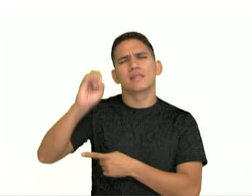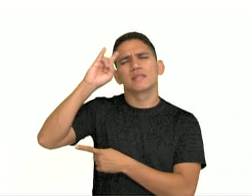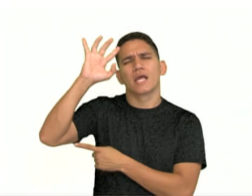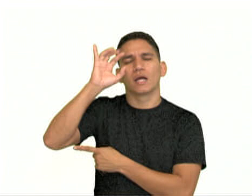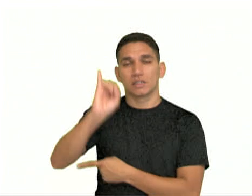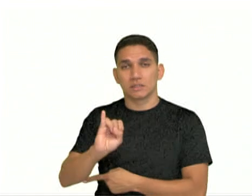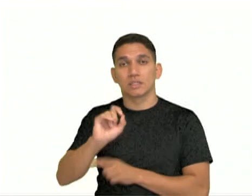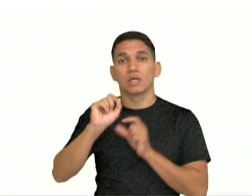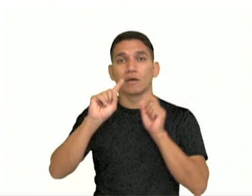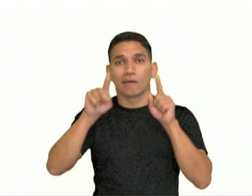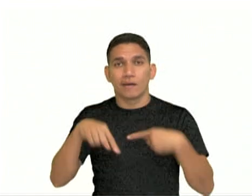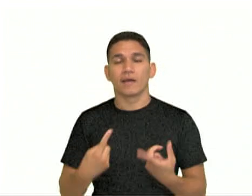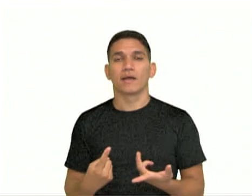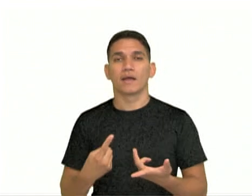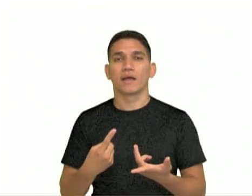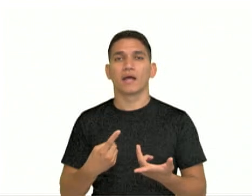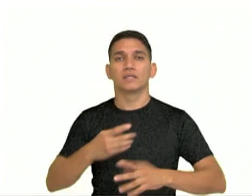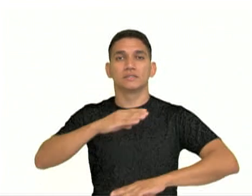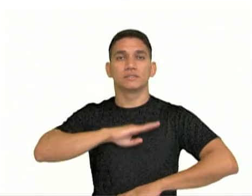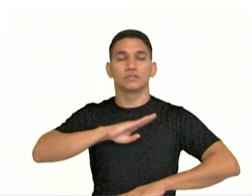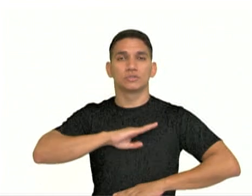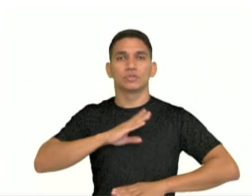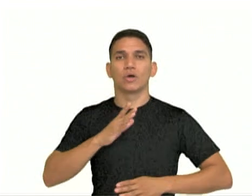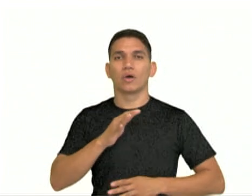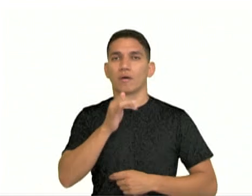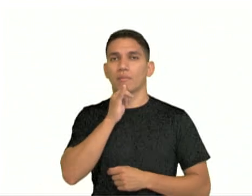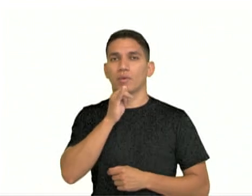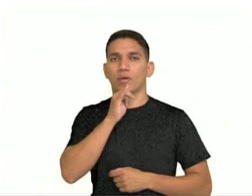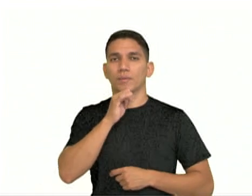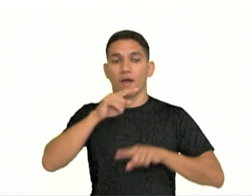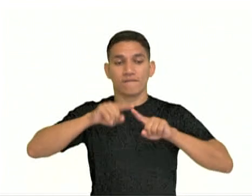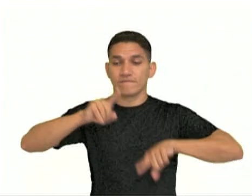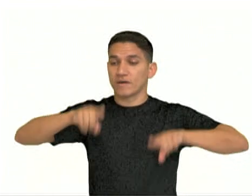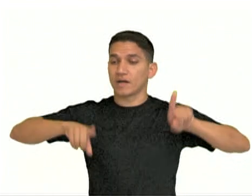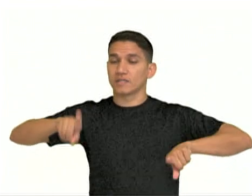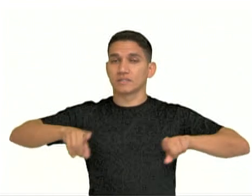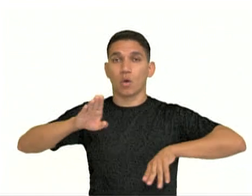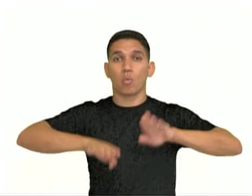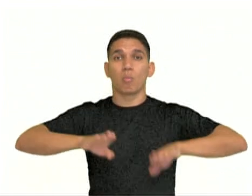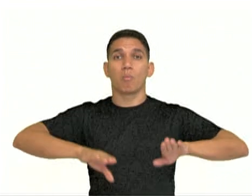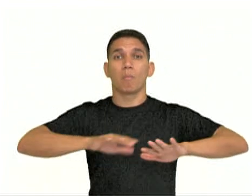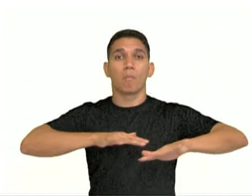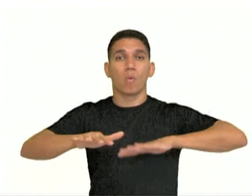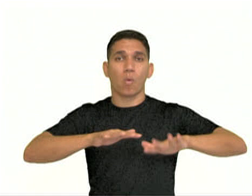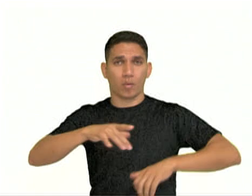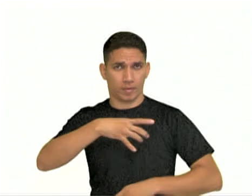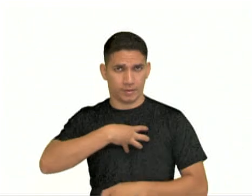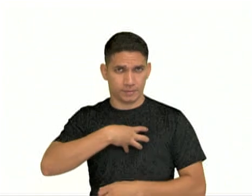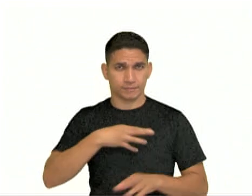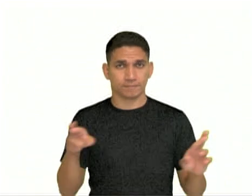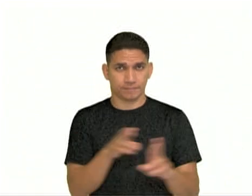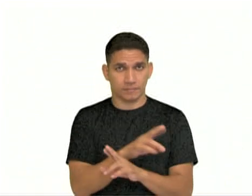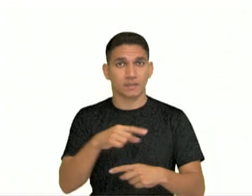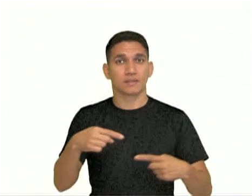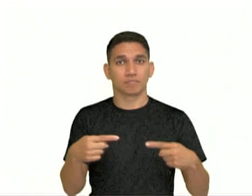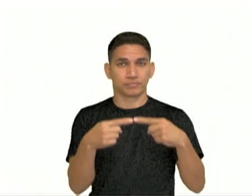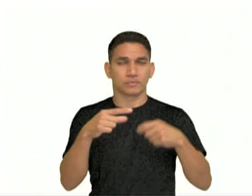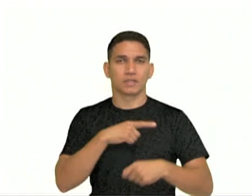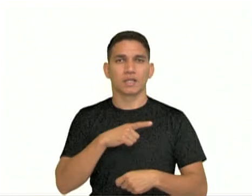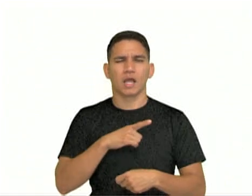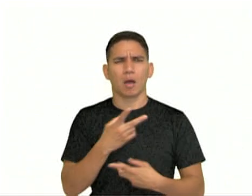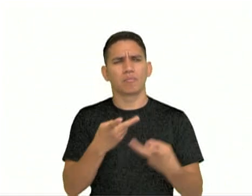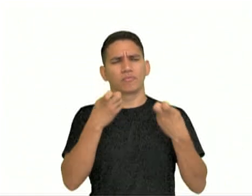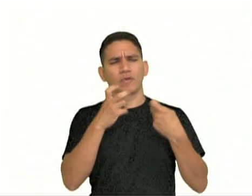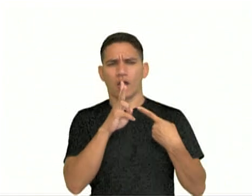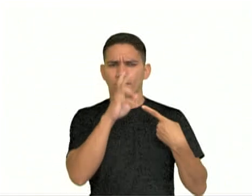impulso aqui, a gente tem a questão da variação da quantidade de movimento envolvida. A gente viu que impulso é força vezes tempo,